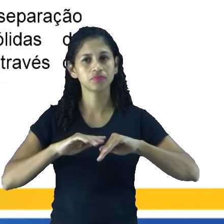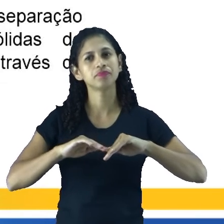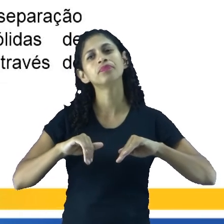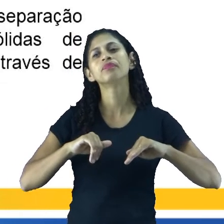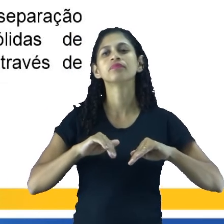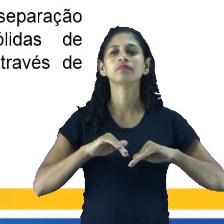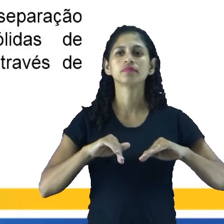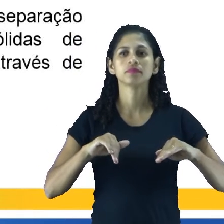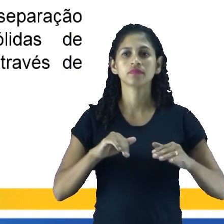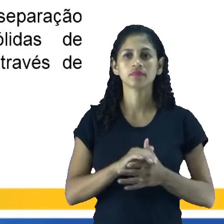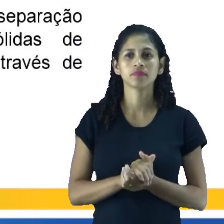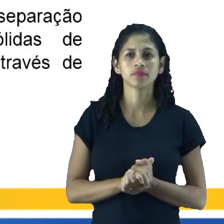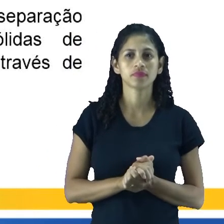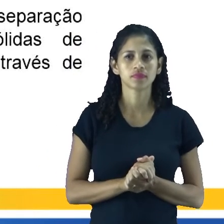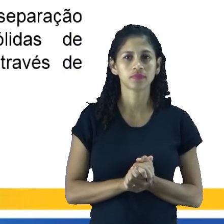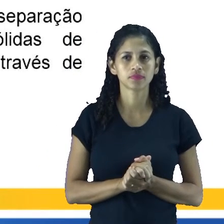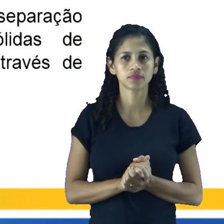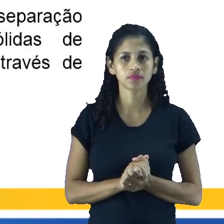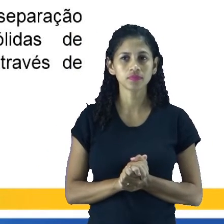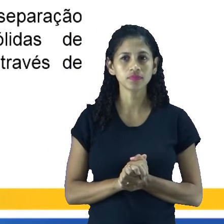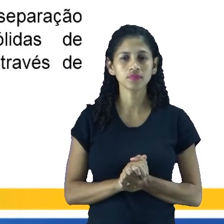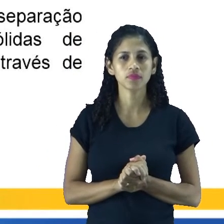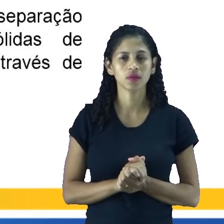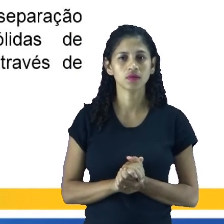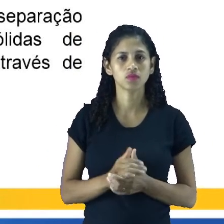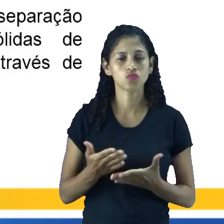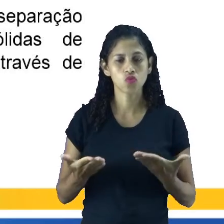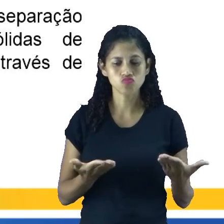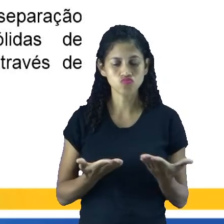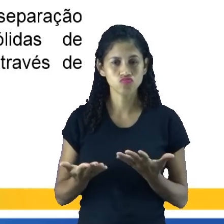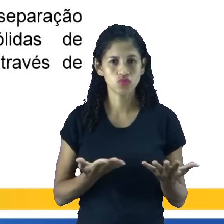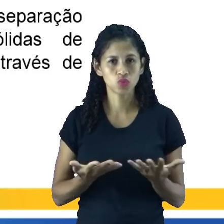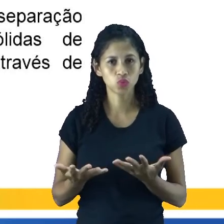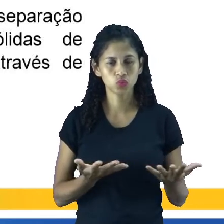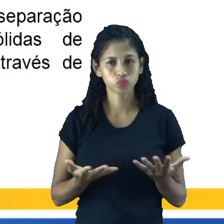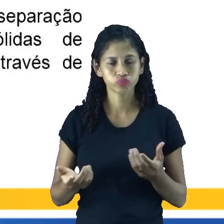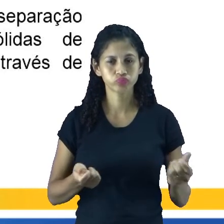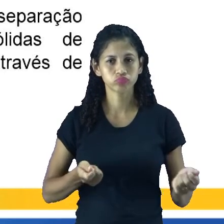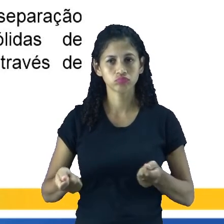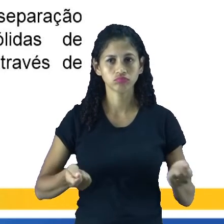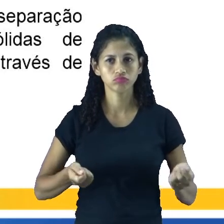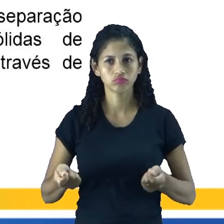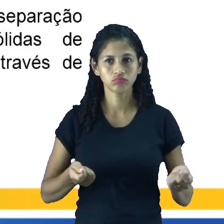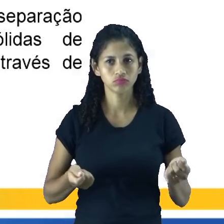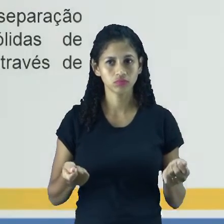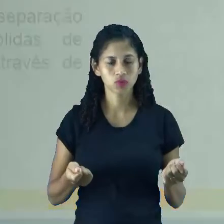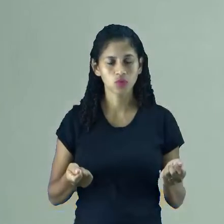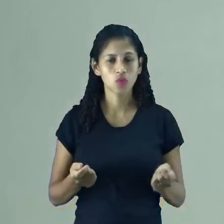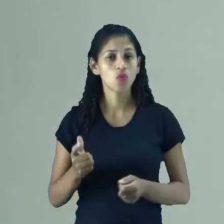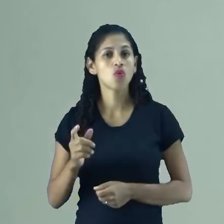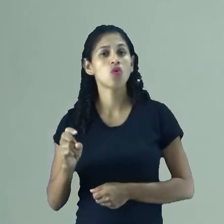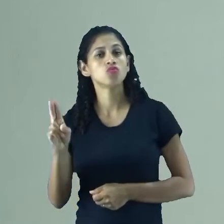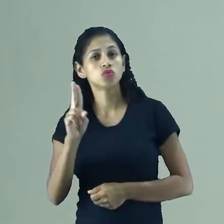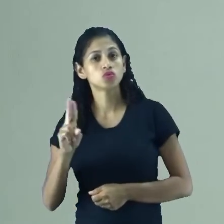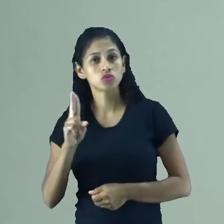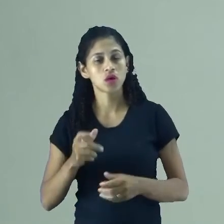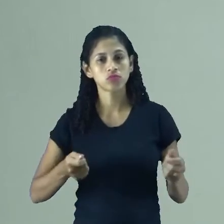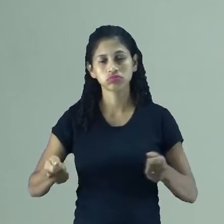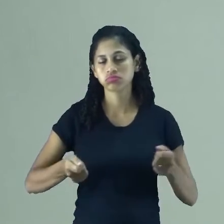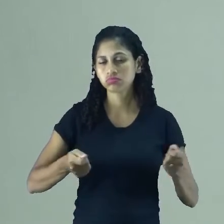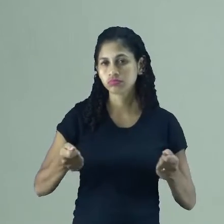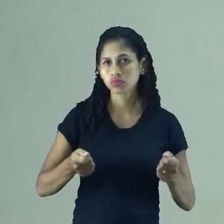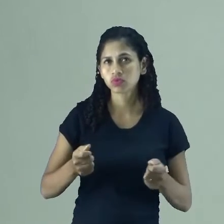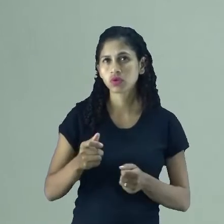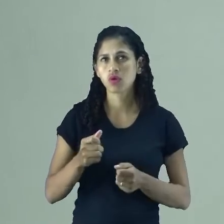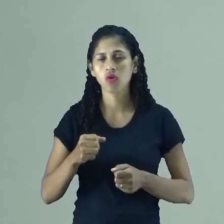tamanhos através de uma peneira. Então, eu posso utilizar a peneiração ao fazer um suco, posso